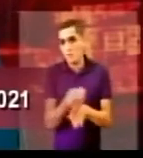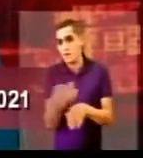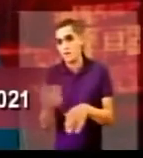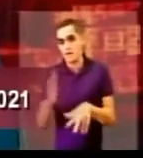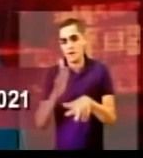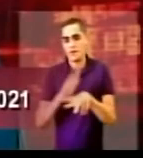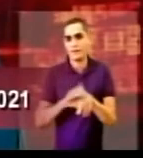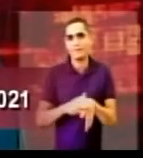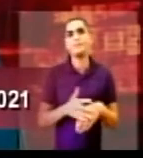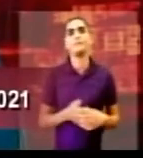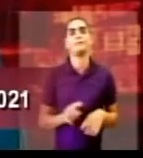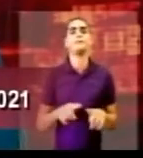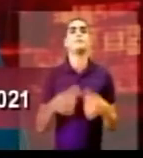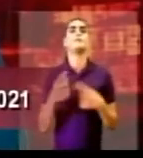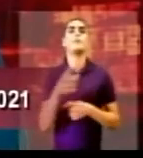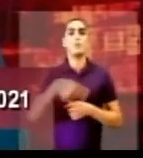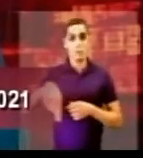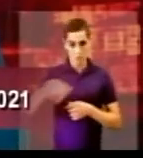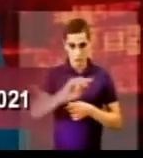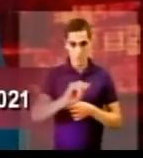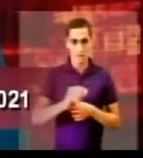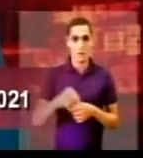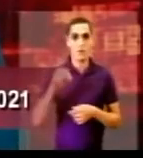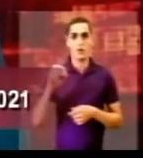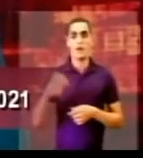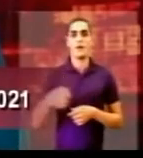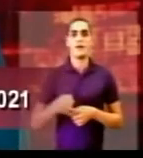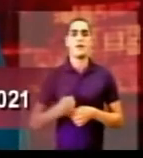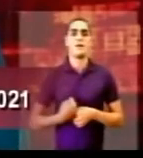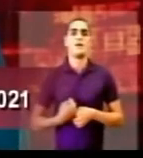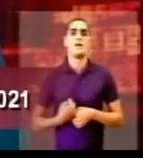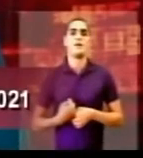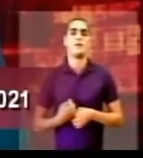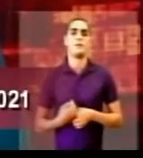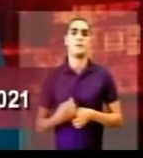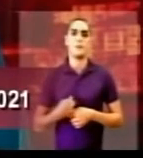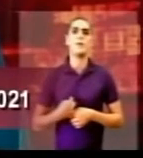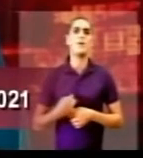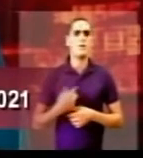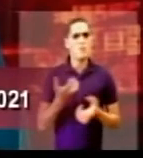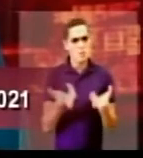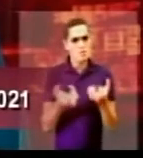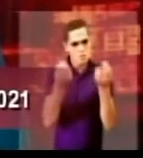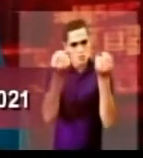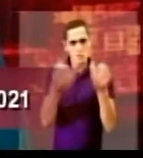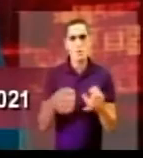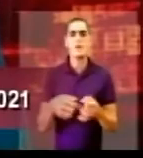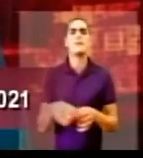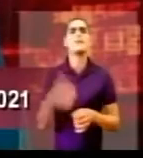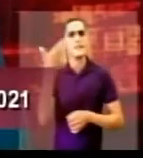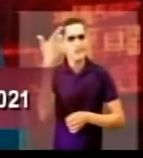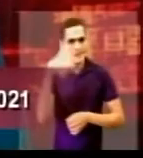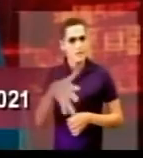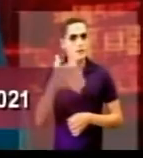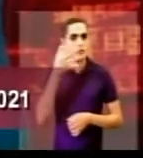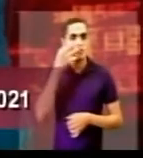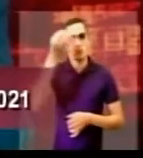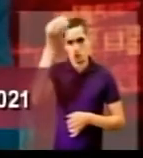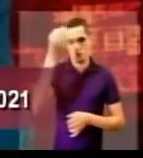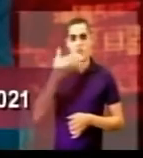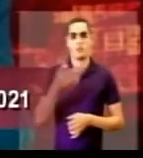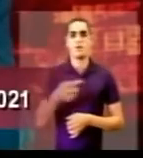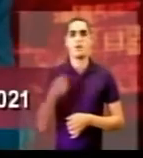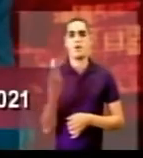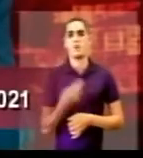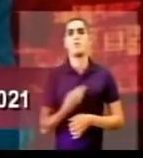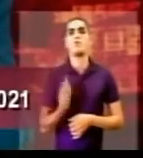Então, pessoal, o que eu quero dizer é que isso, mais uma vez, prova o que